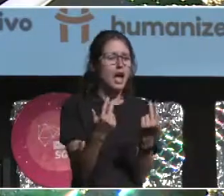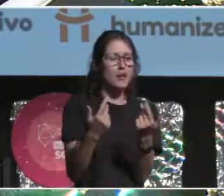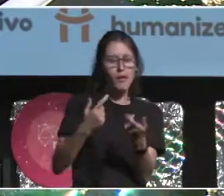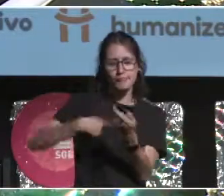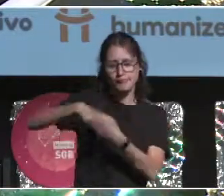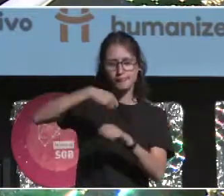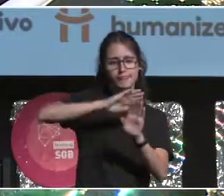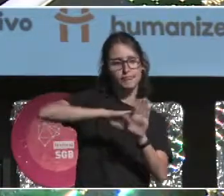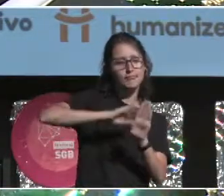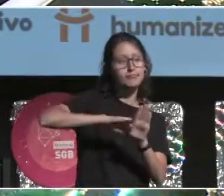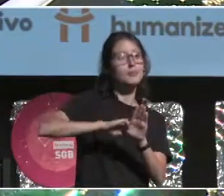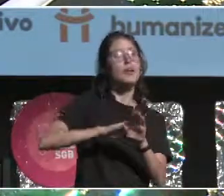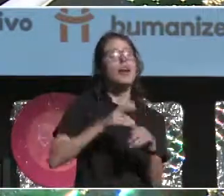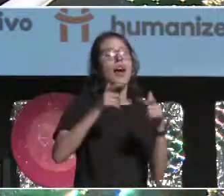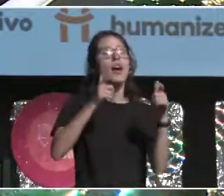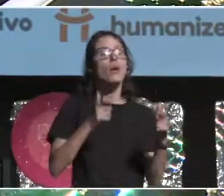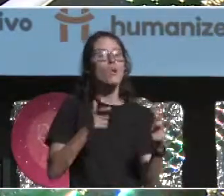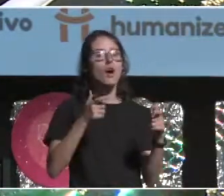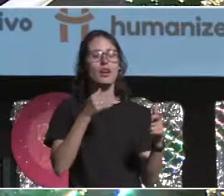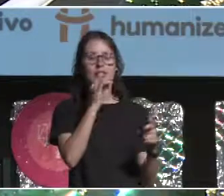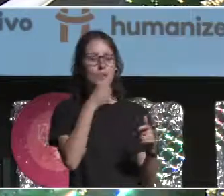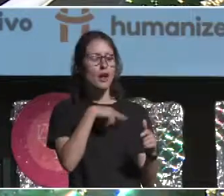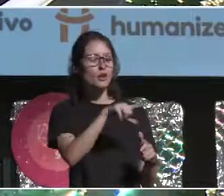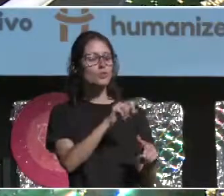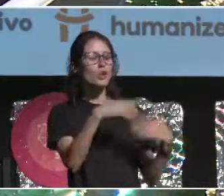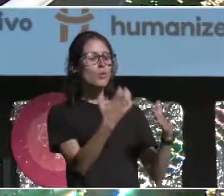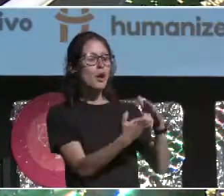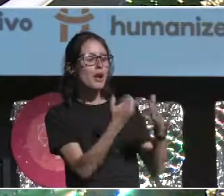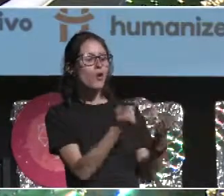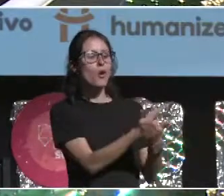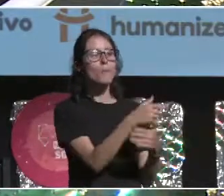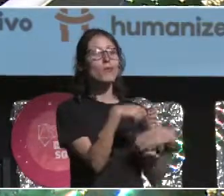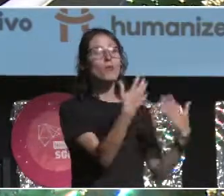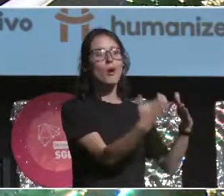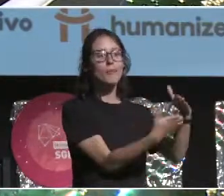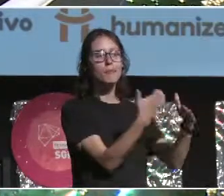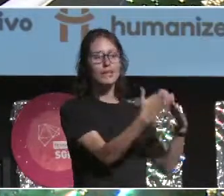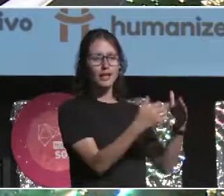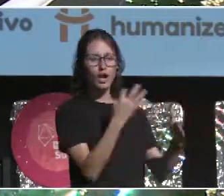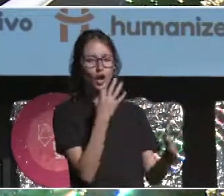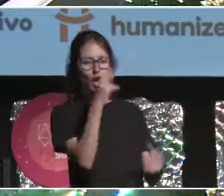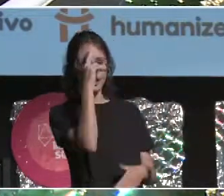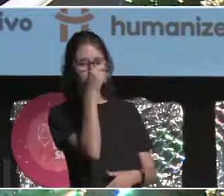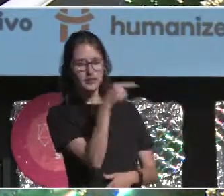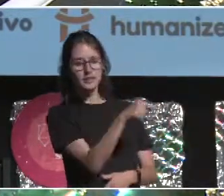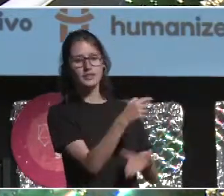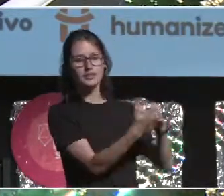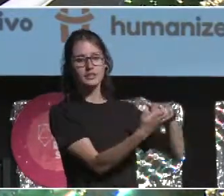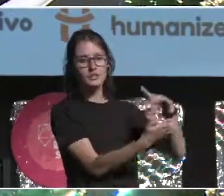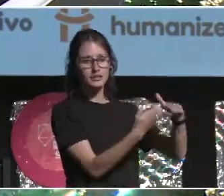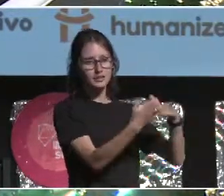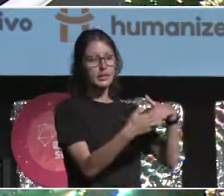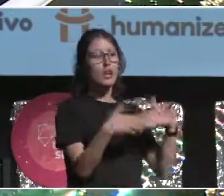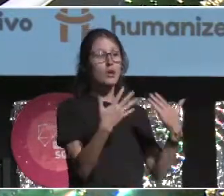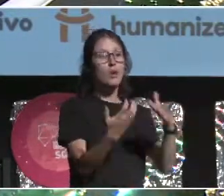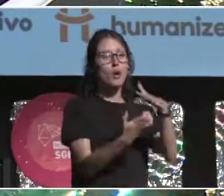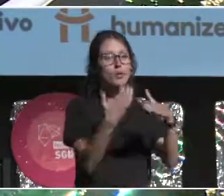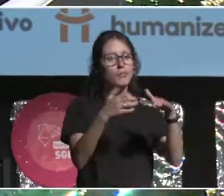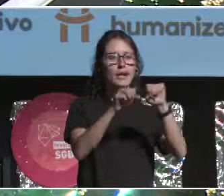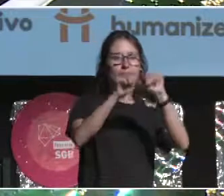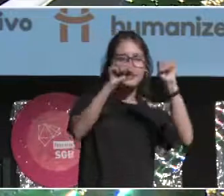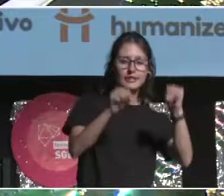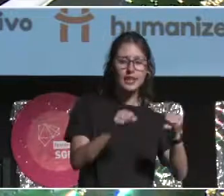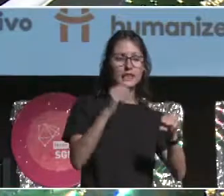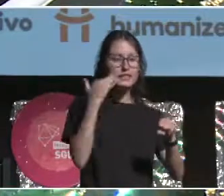gente consome? E aí, queria te perguntar, Marcel, que casos de empresas que são B, que tu